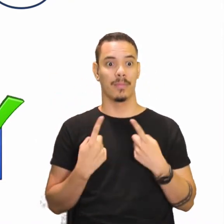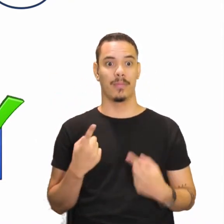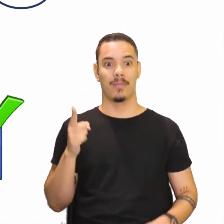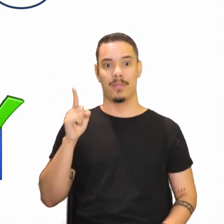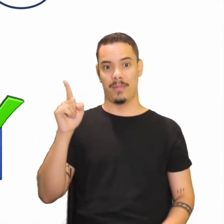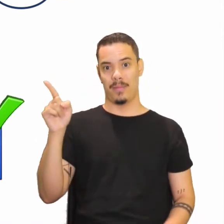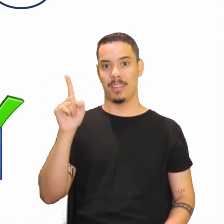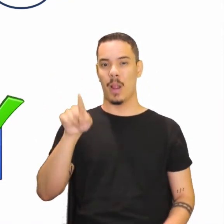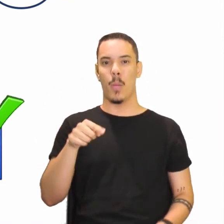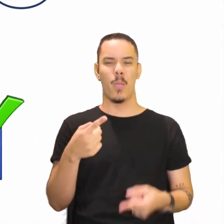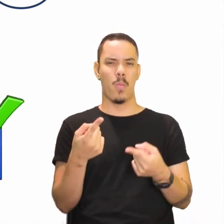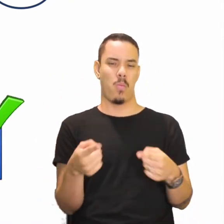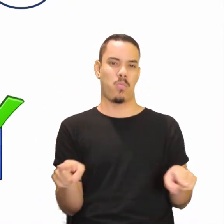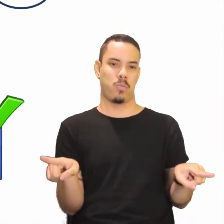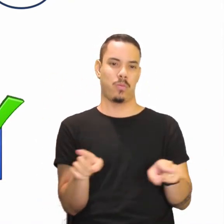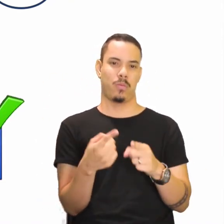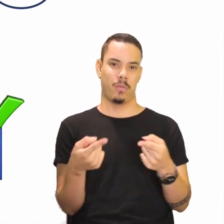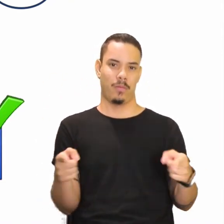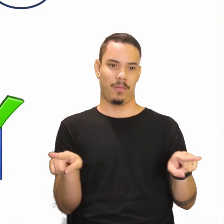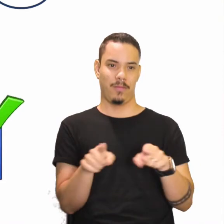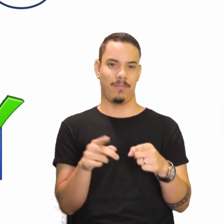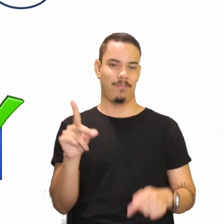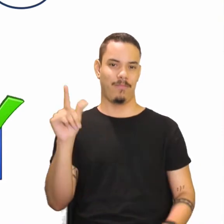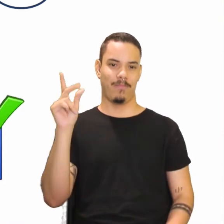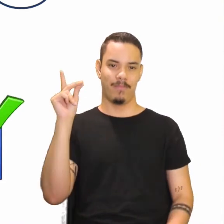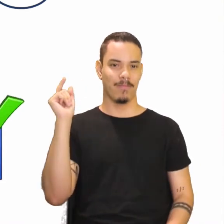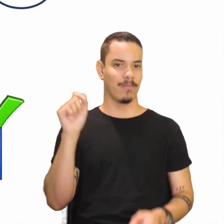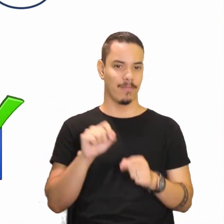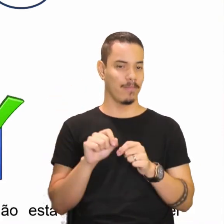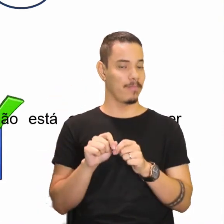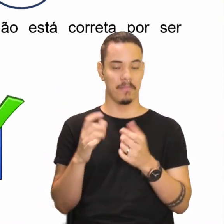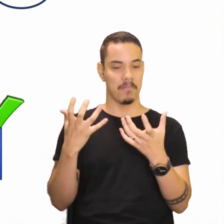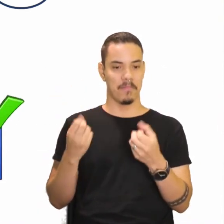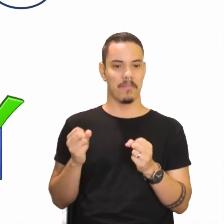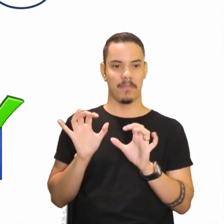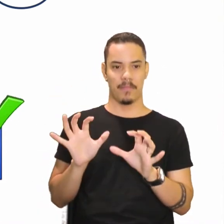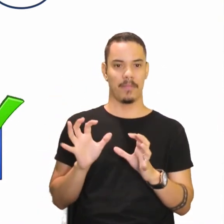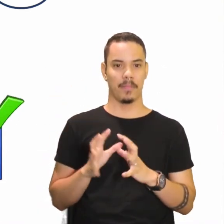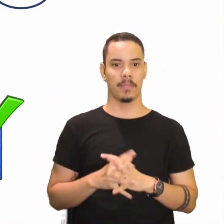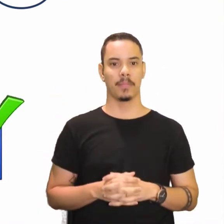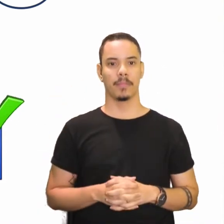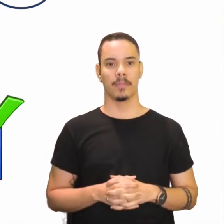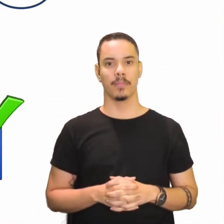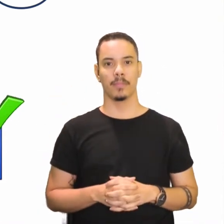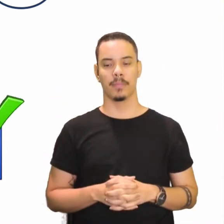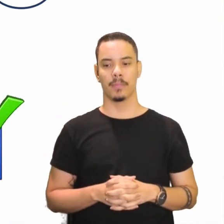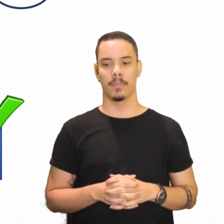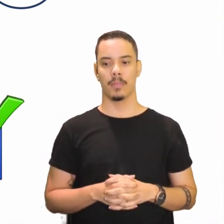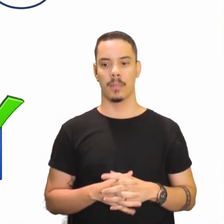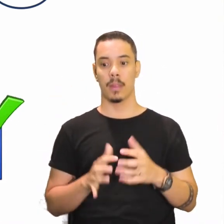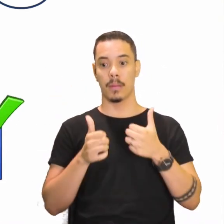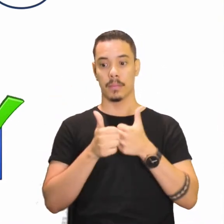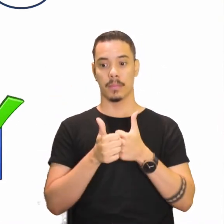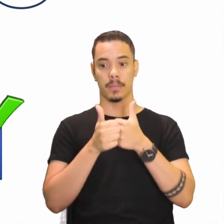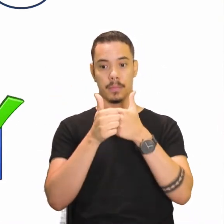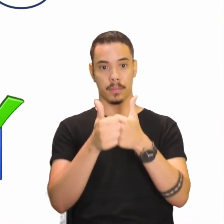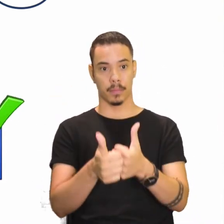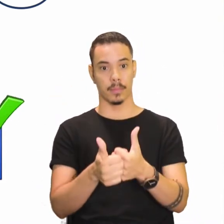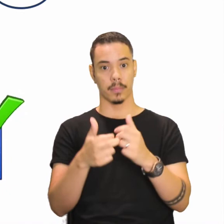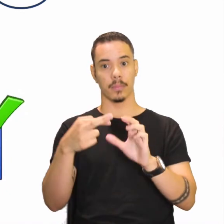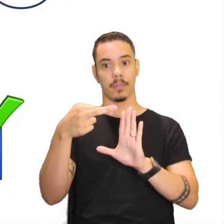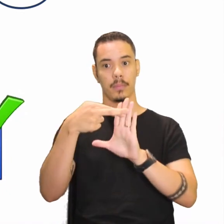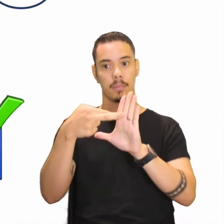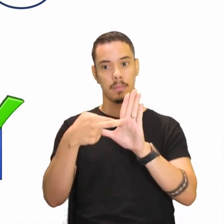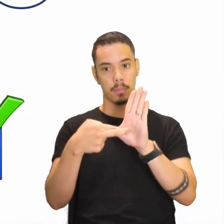aqui é questão da música, aí é aceito, tá bom? Ó, de acordo com a norma